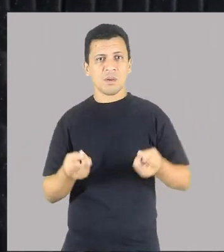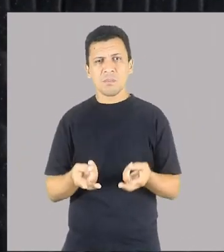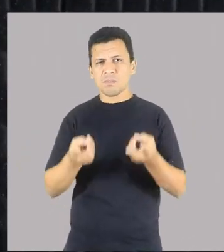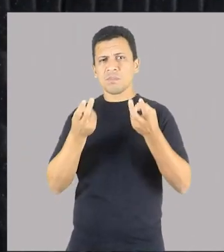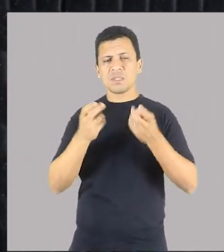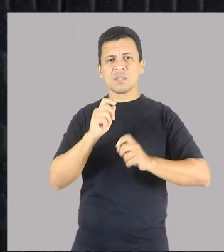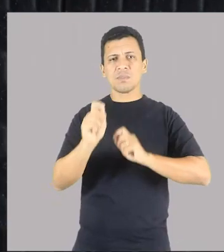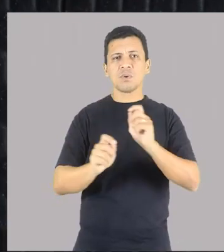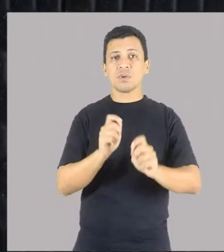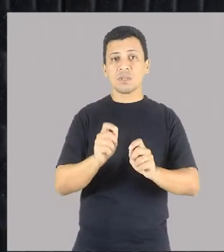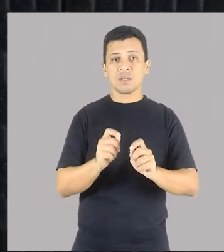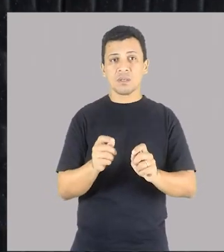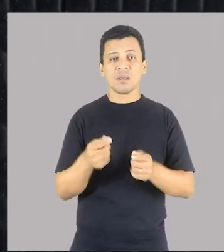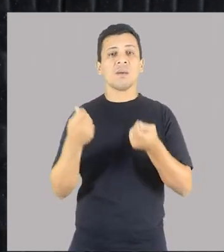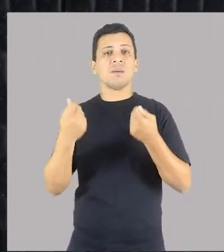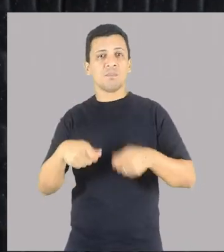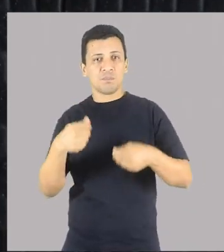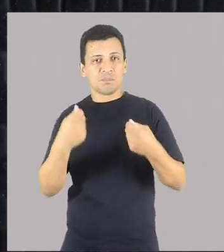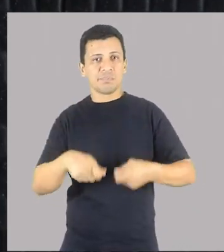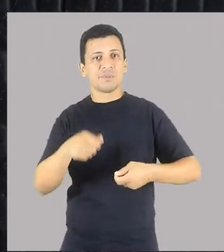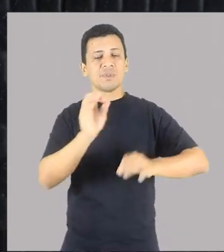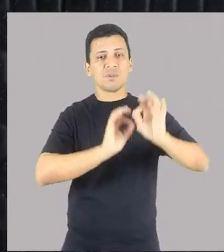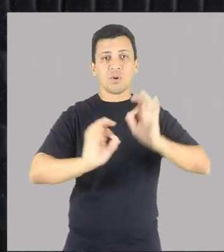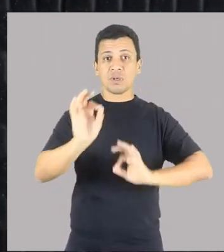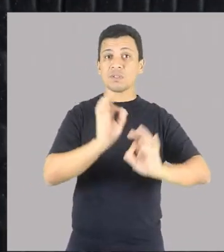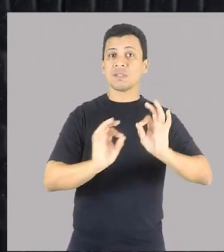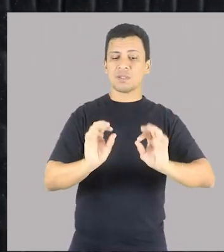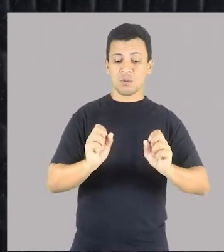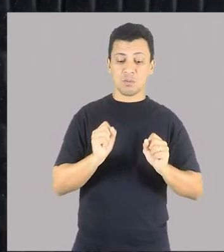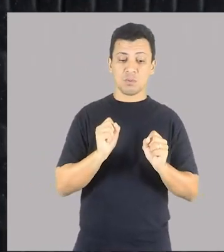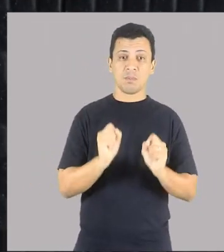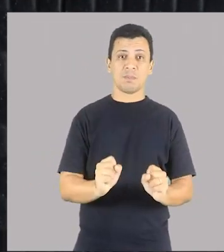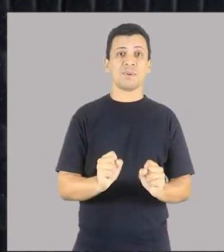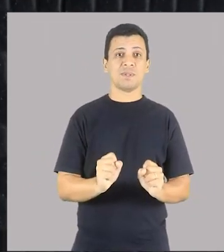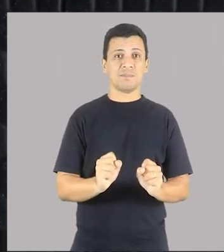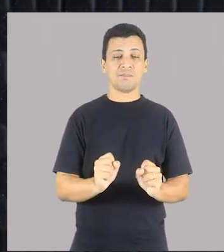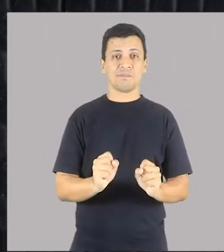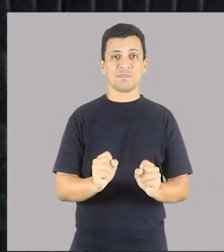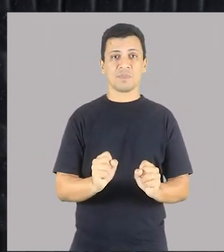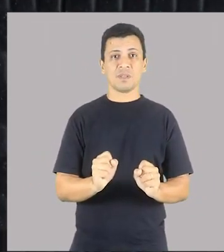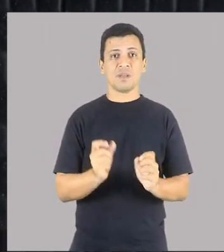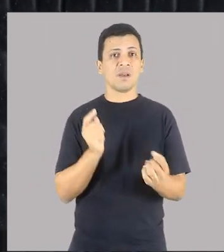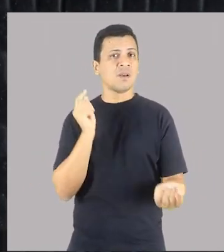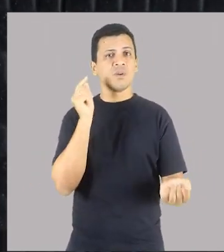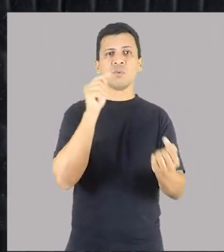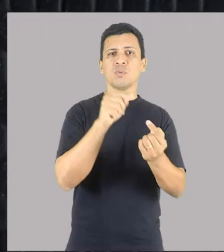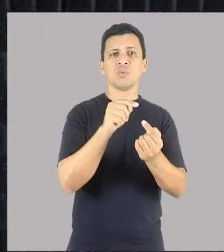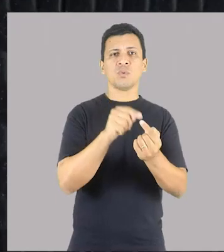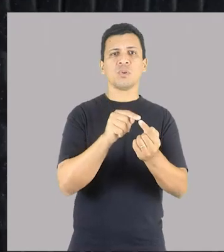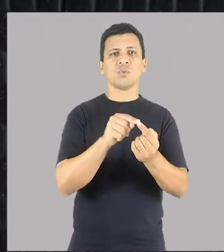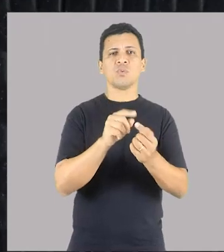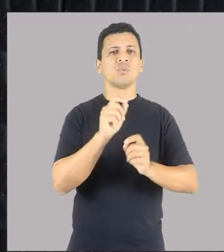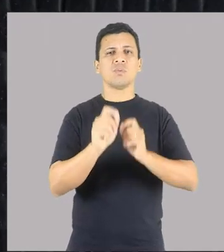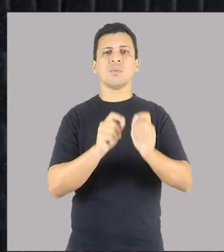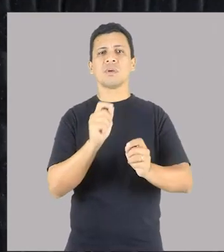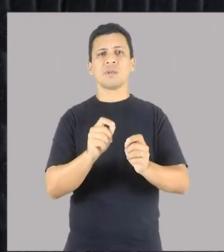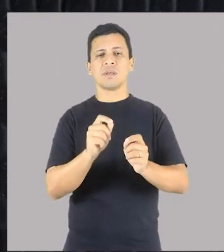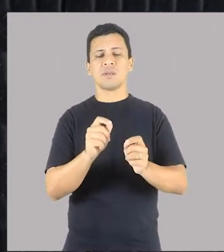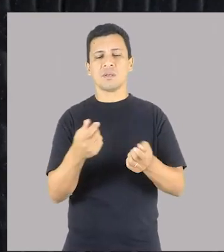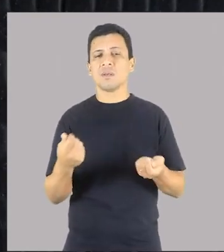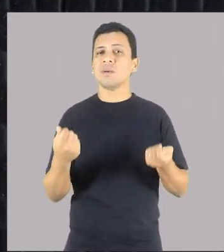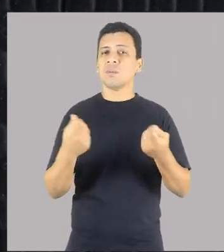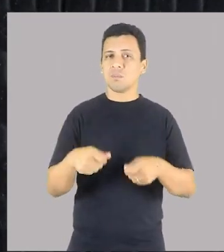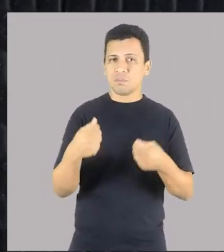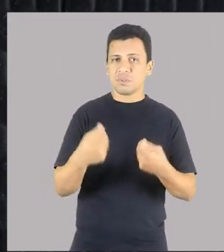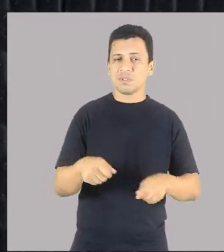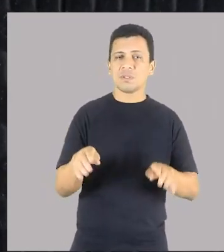era necessário a organização do poder. Então, nesse intuito, foi compreendido que era necessário